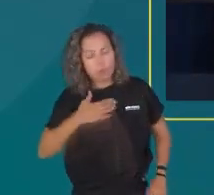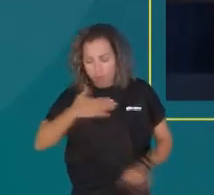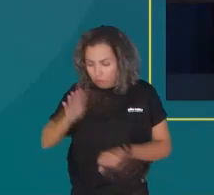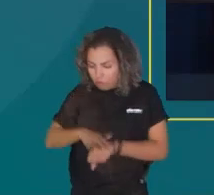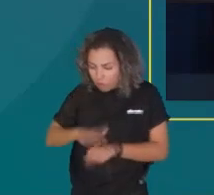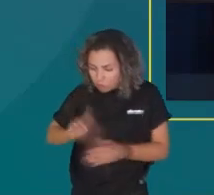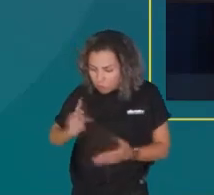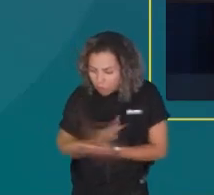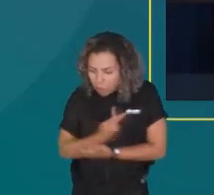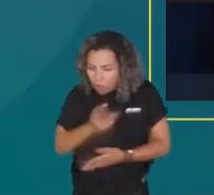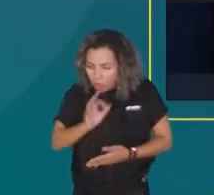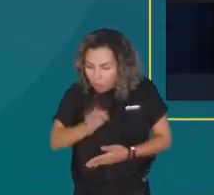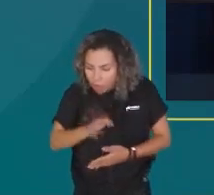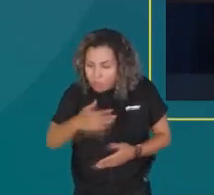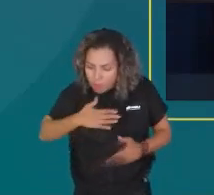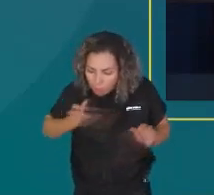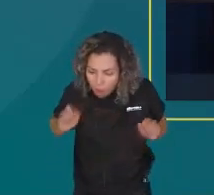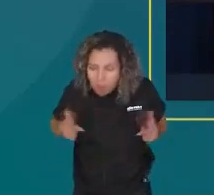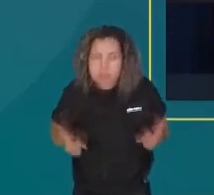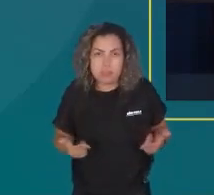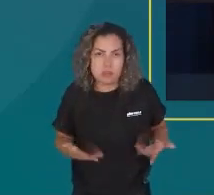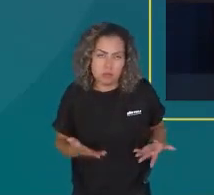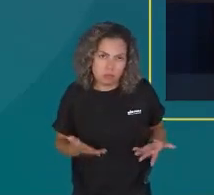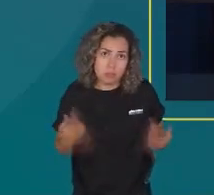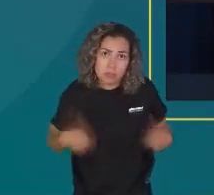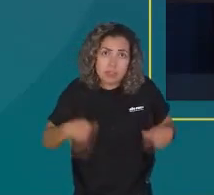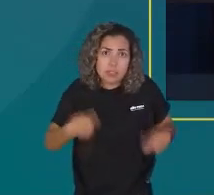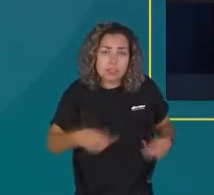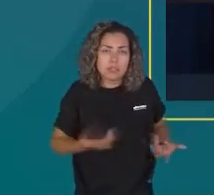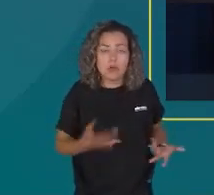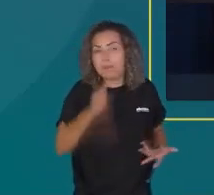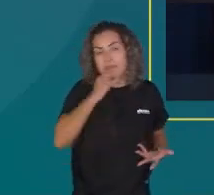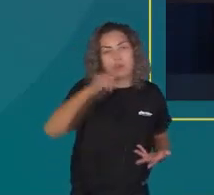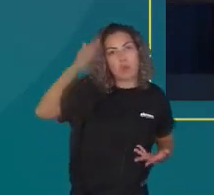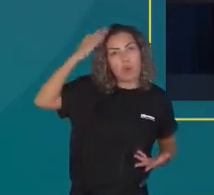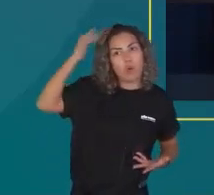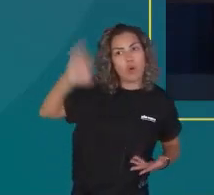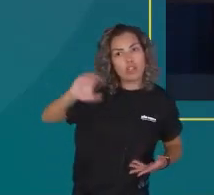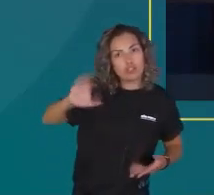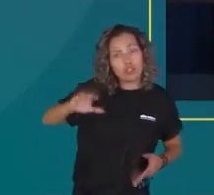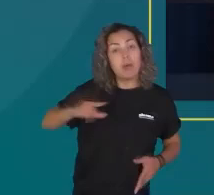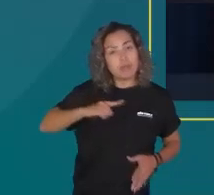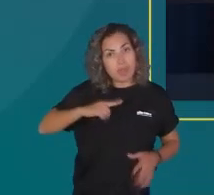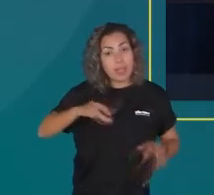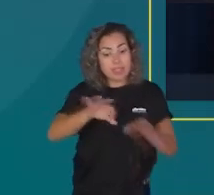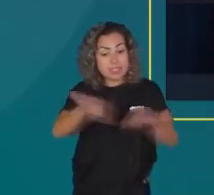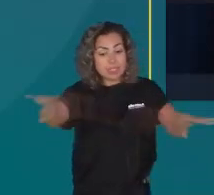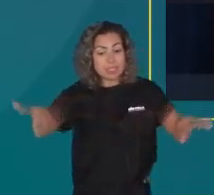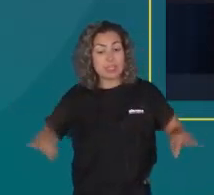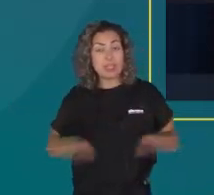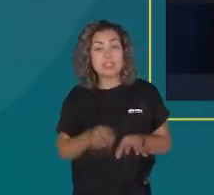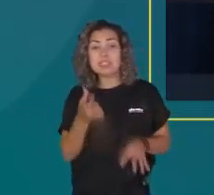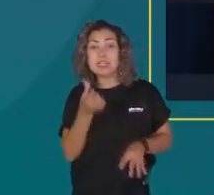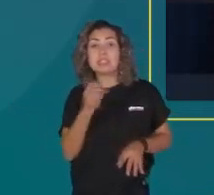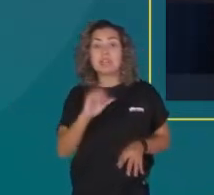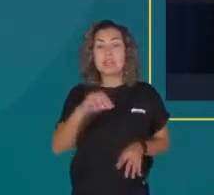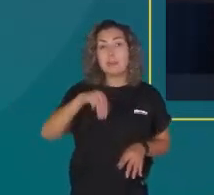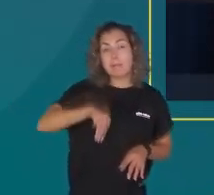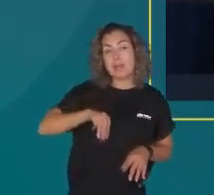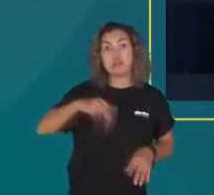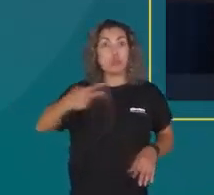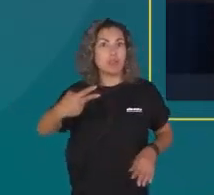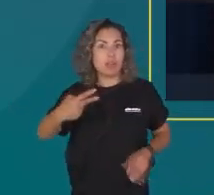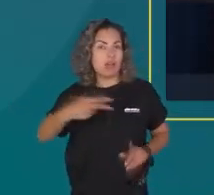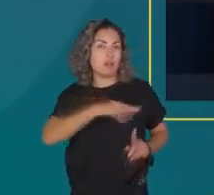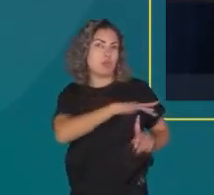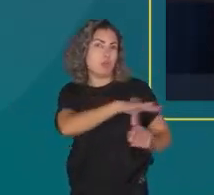que elas veem na cidade. Curitiba hoje já tem 60 metros quadrados por habitante de parques.